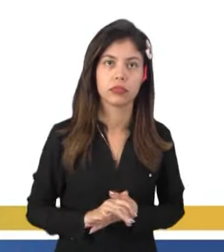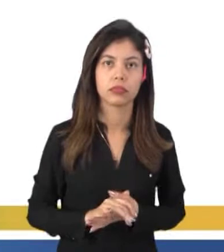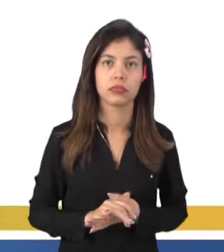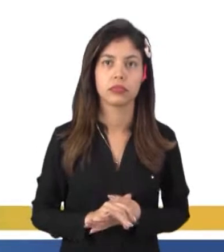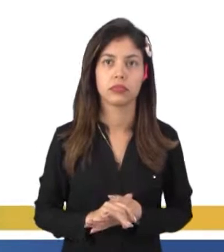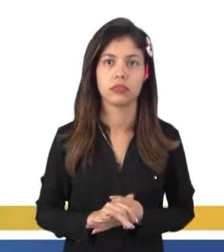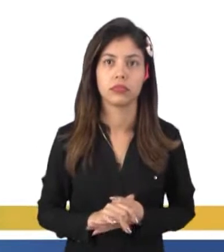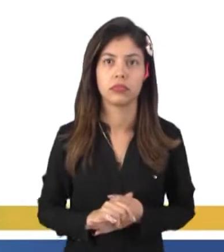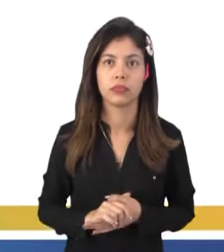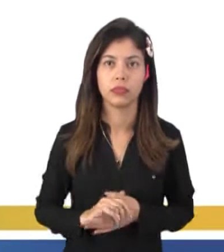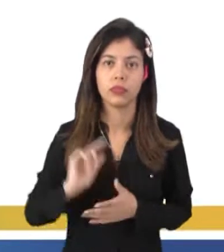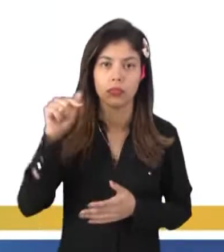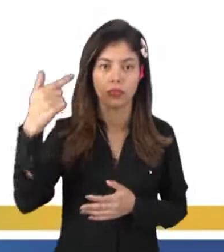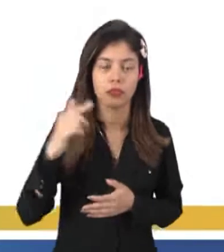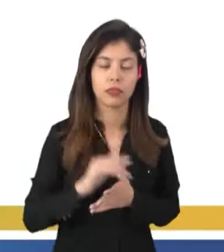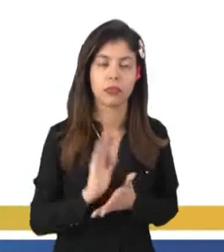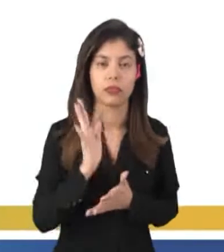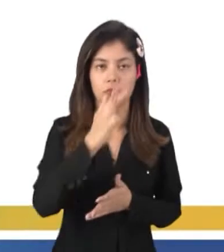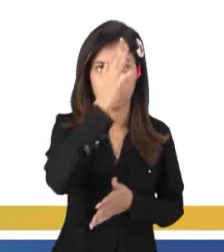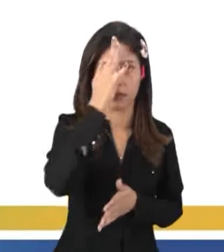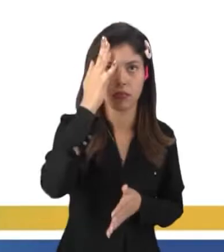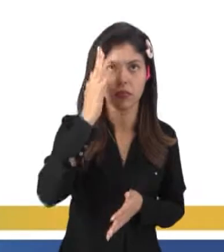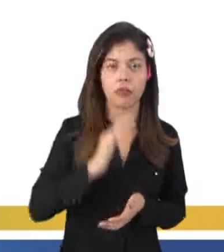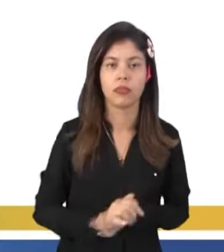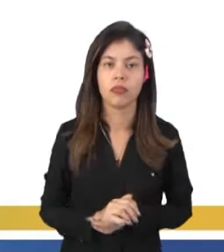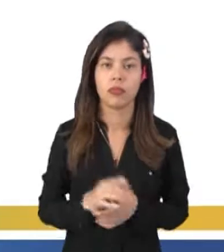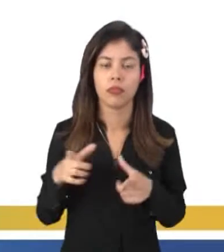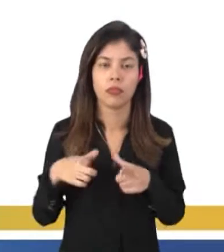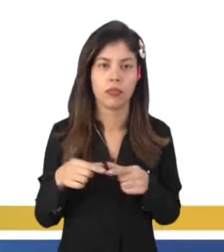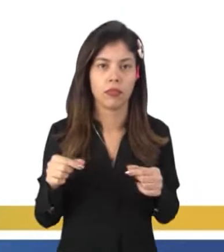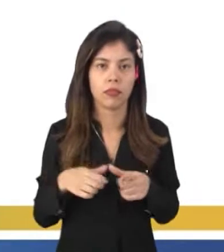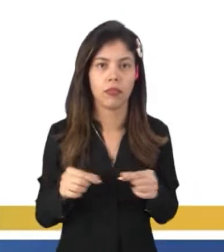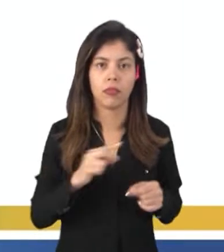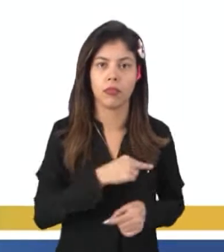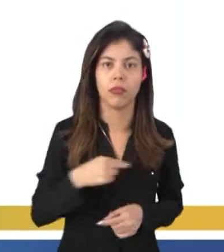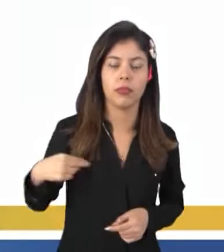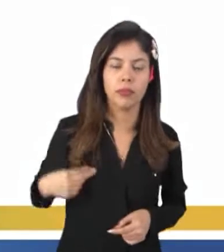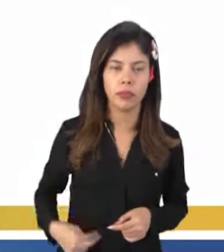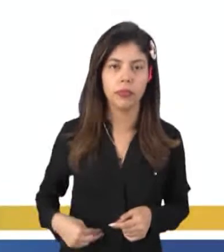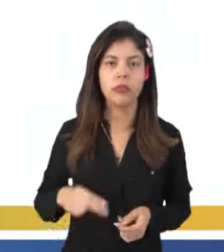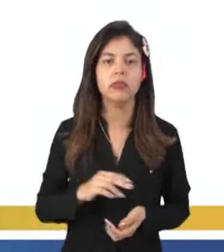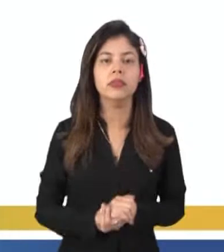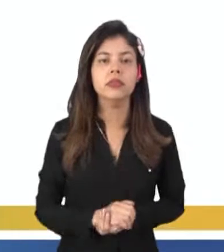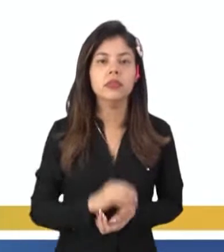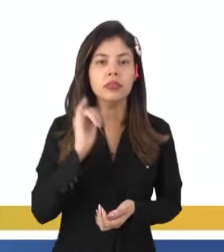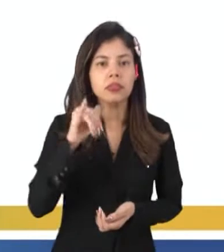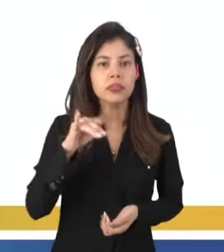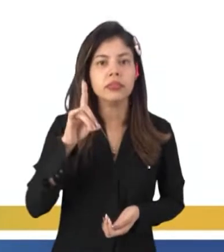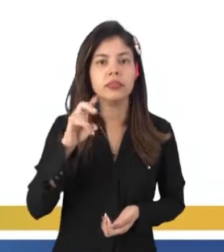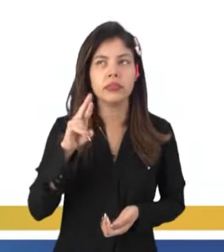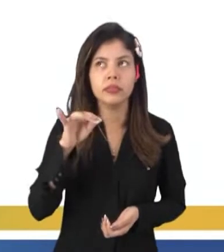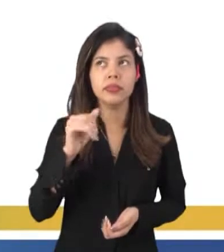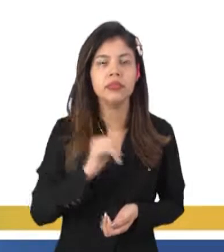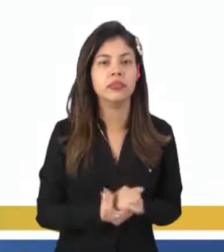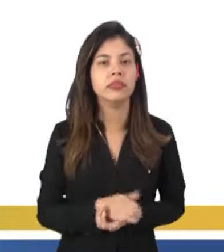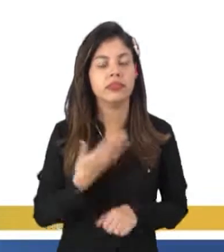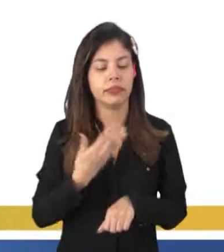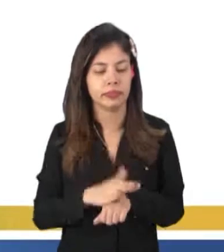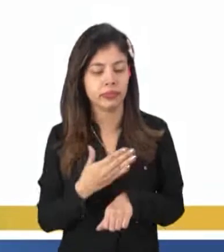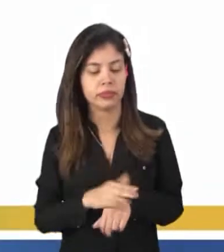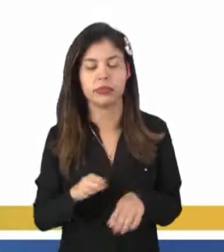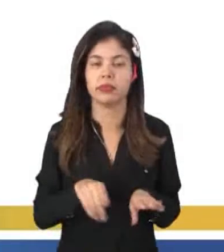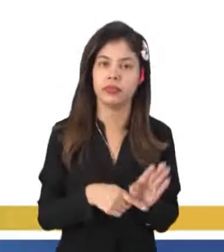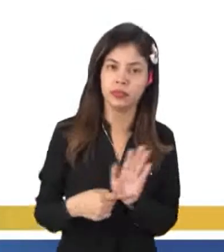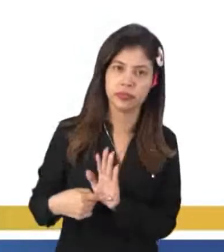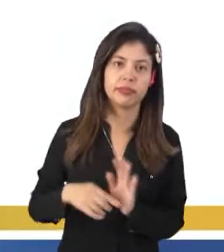naquelas filosofias japonesa ou chinesa, hinduísta, né? Então ela pratica determinados tipos